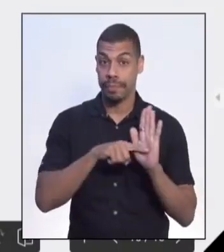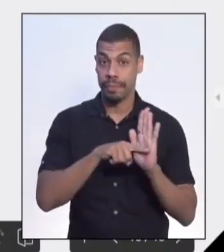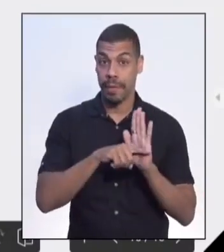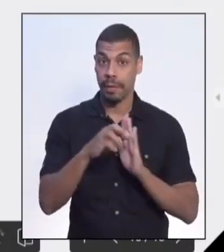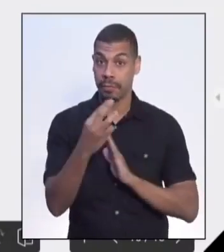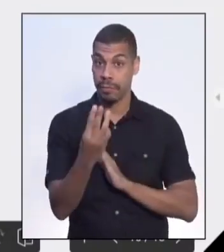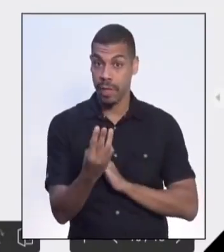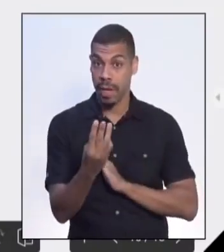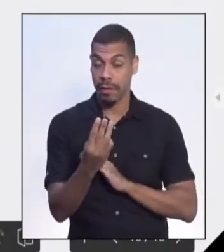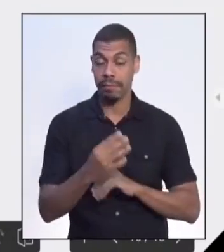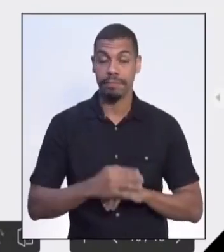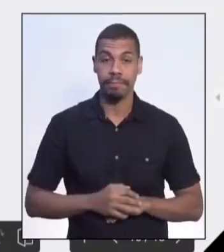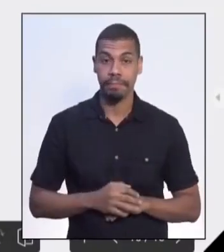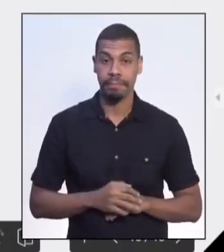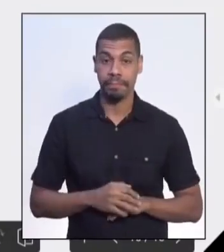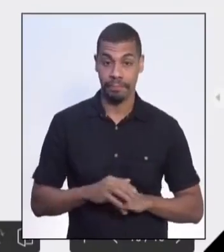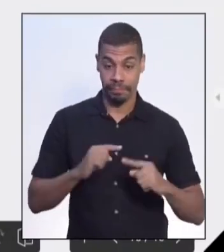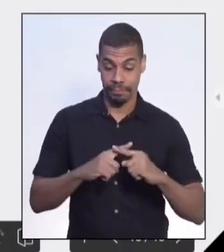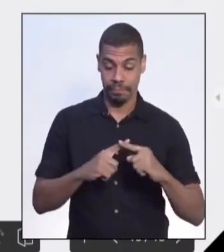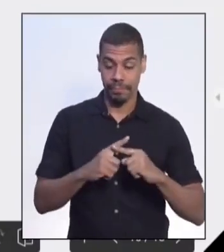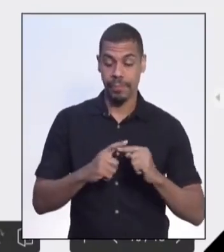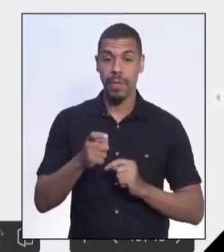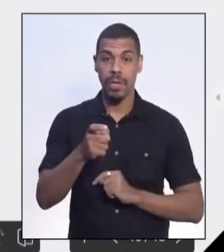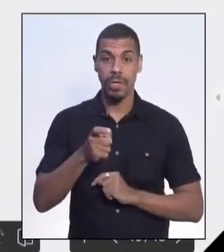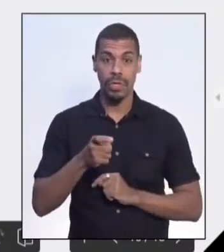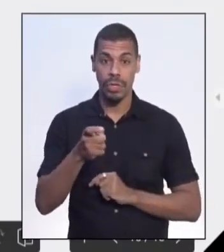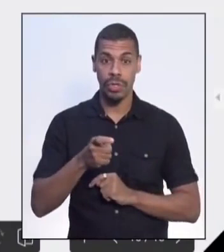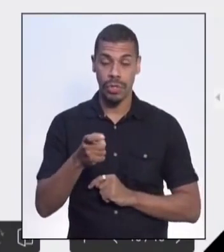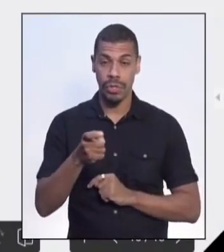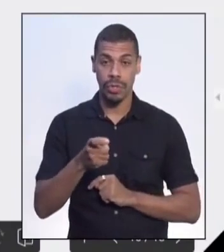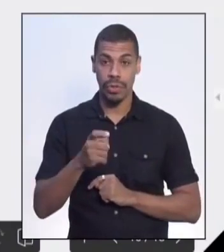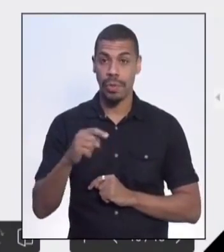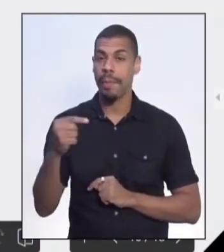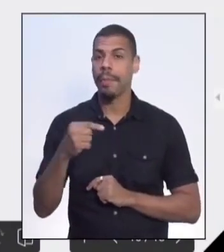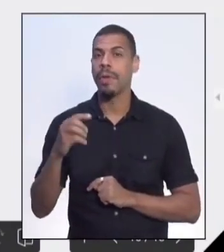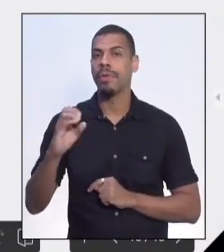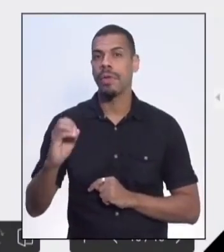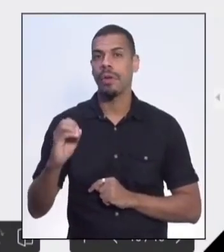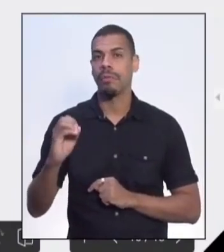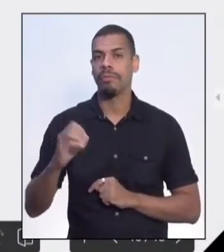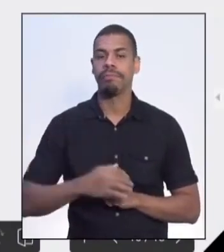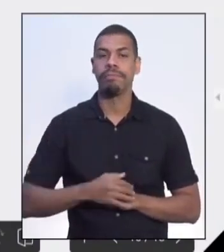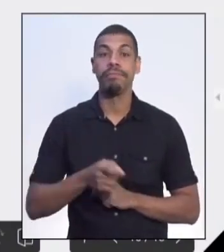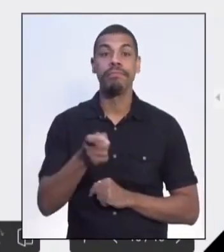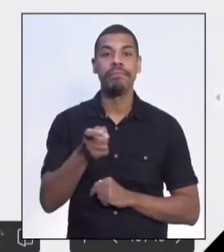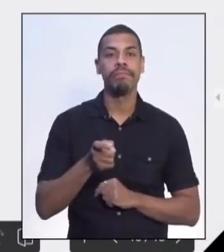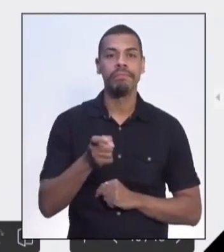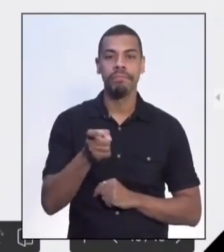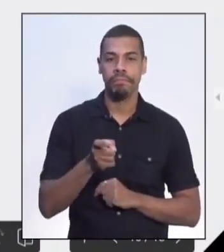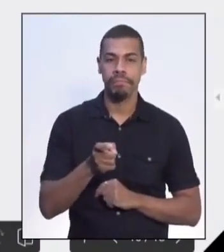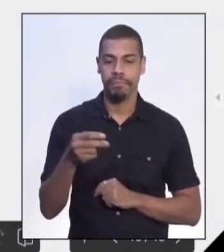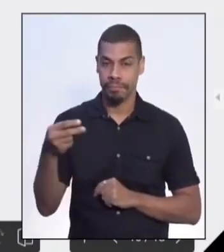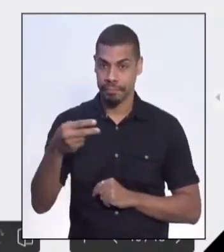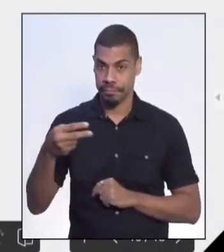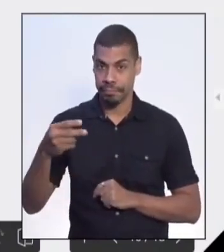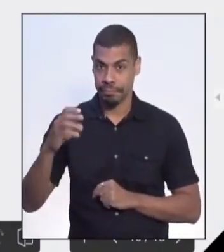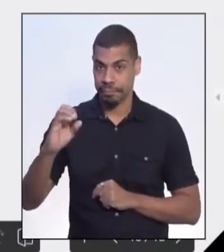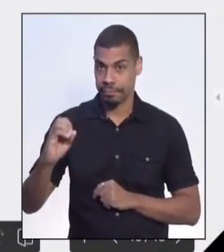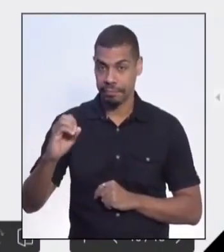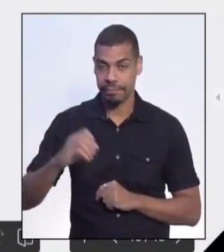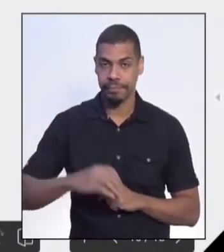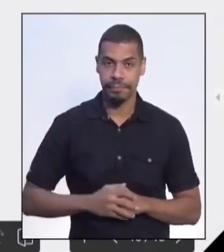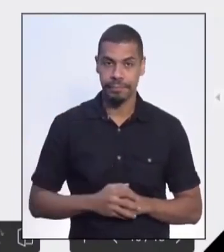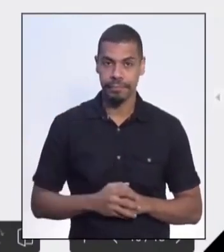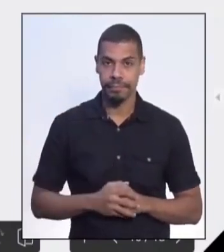3 repete. E aqui, x menos 0, eu vou colocar apenas x igual a